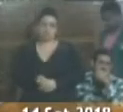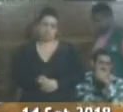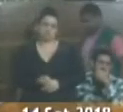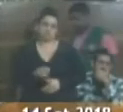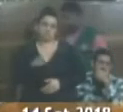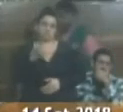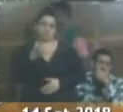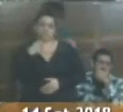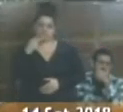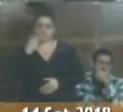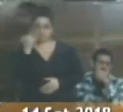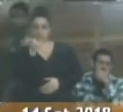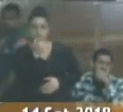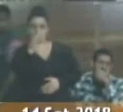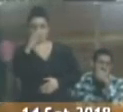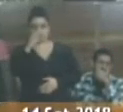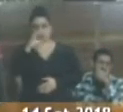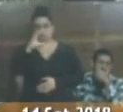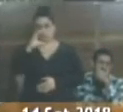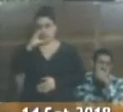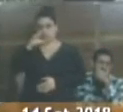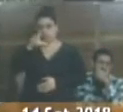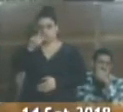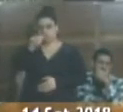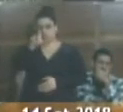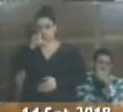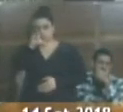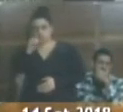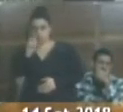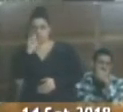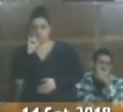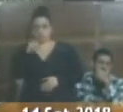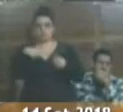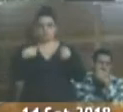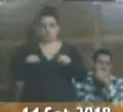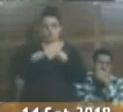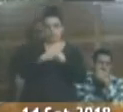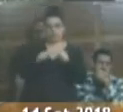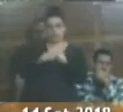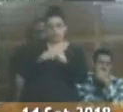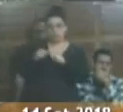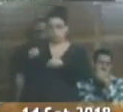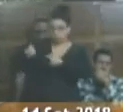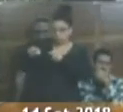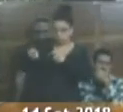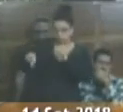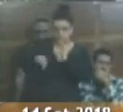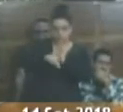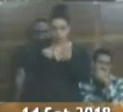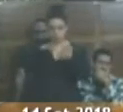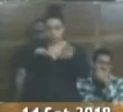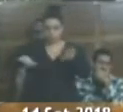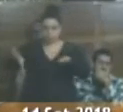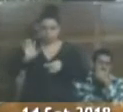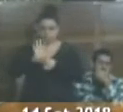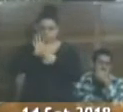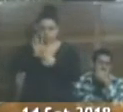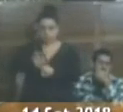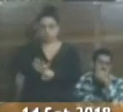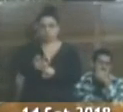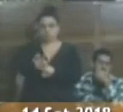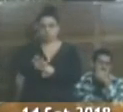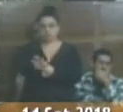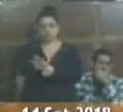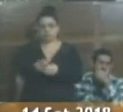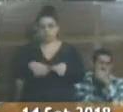queria dizer para o Glauco, se ele precisar fazer uma fazenda marinha para ajudar a sua comunidade lá de Palma,